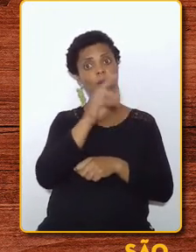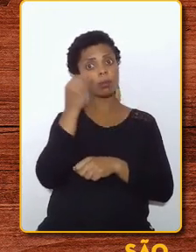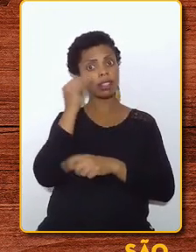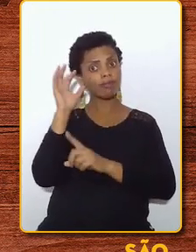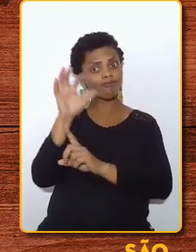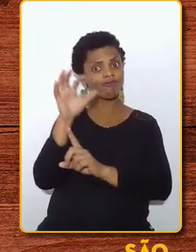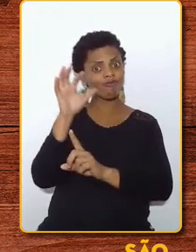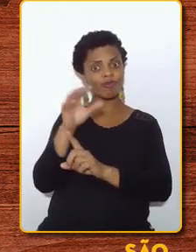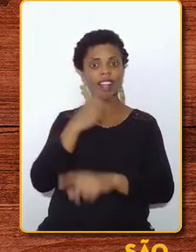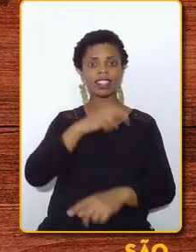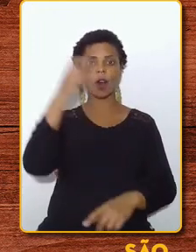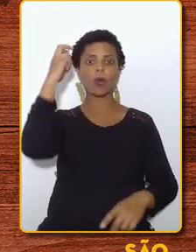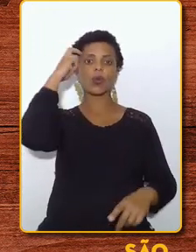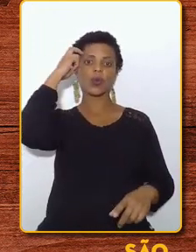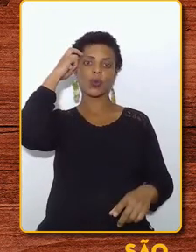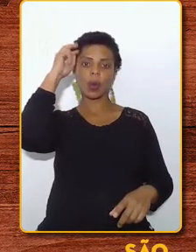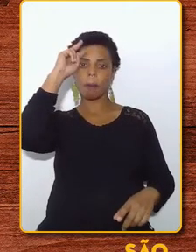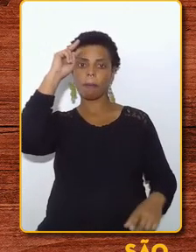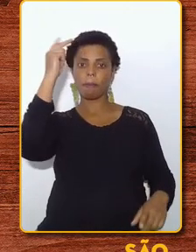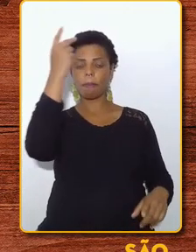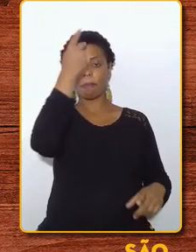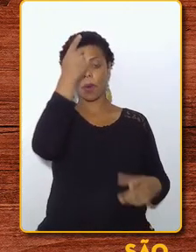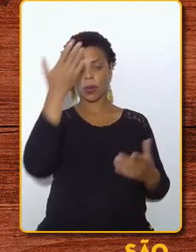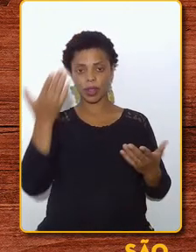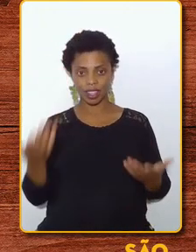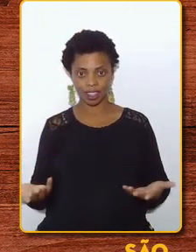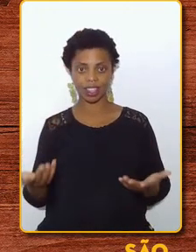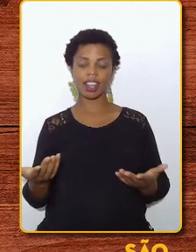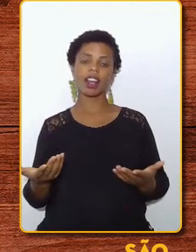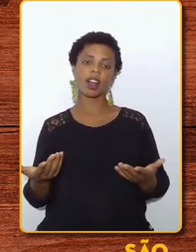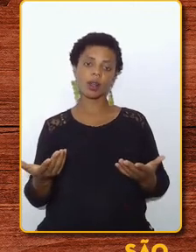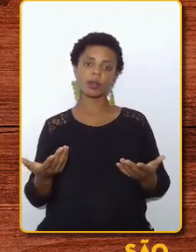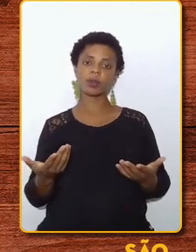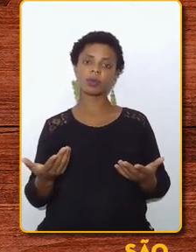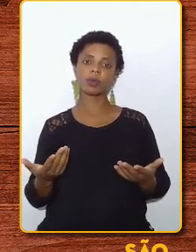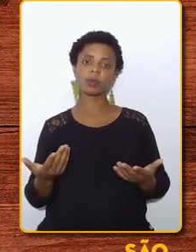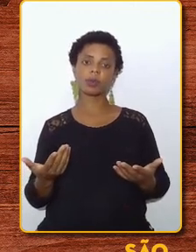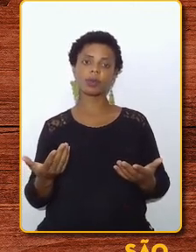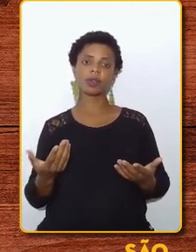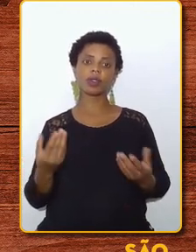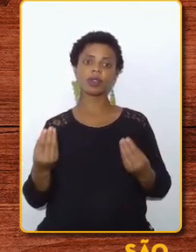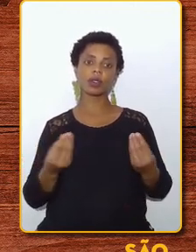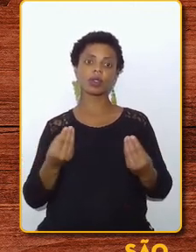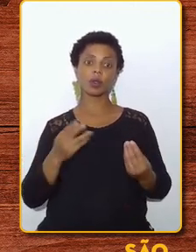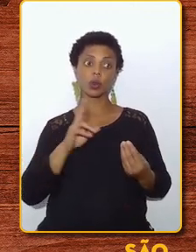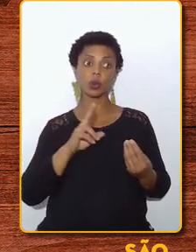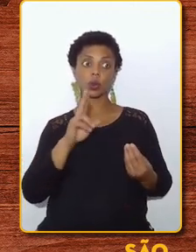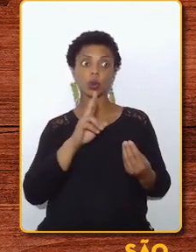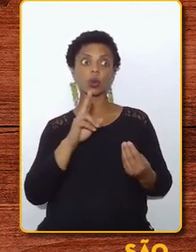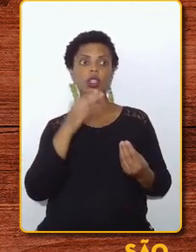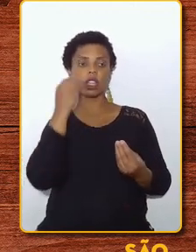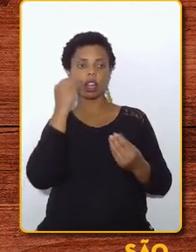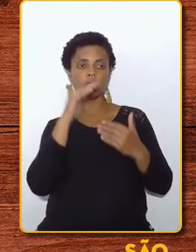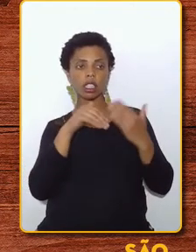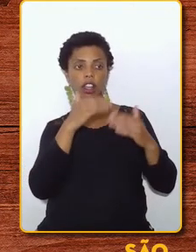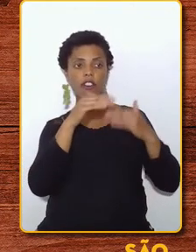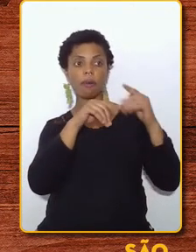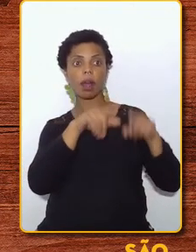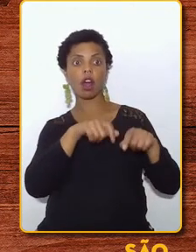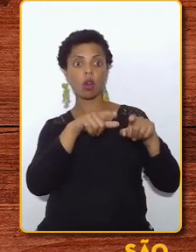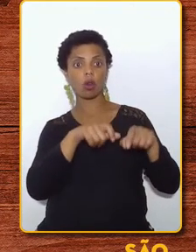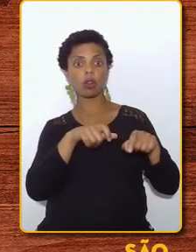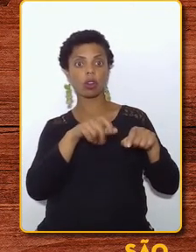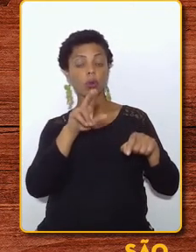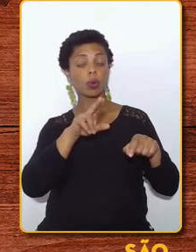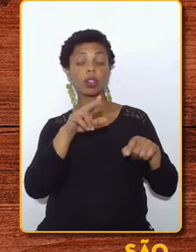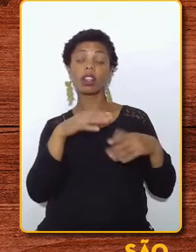política de comunicação e um desenvolvimento da agricultura. Por isso, é que a nossa tarefa,